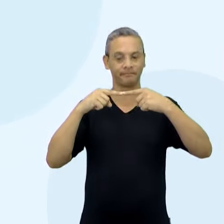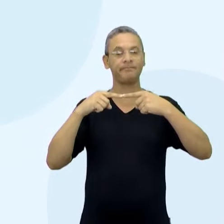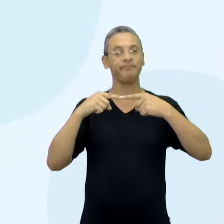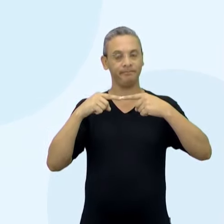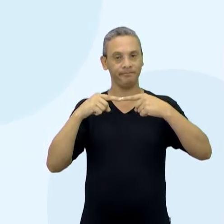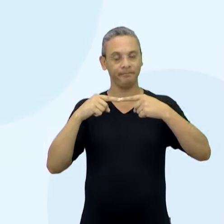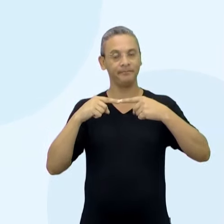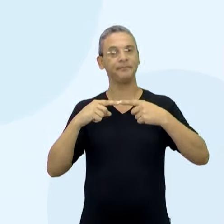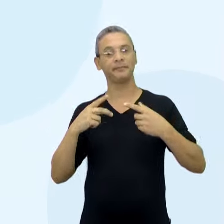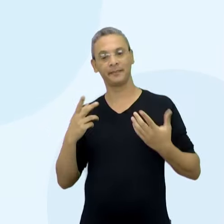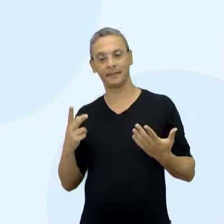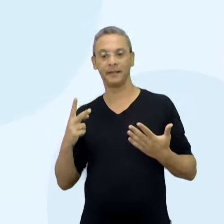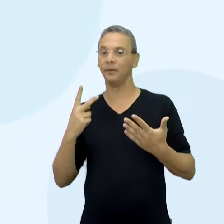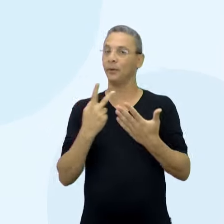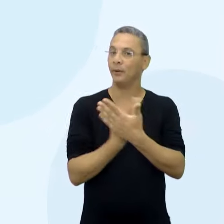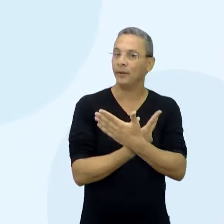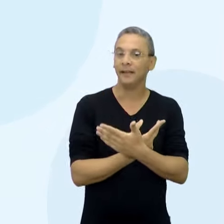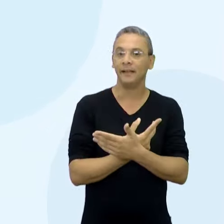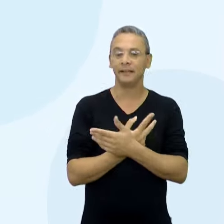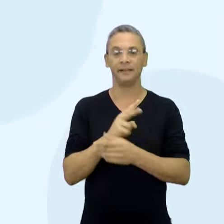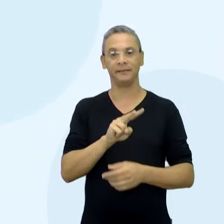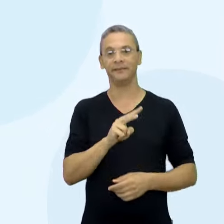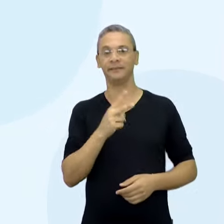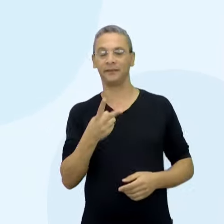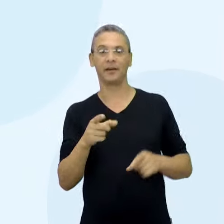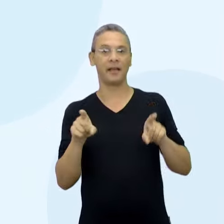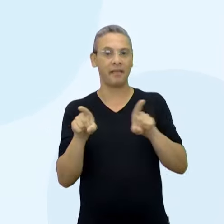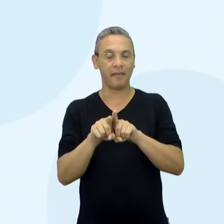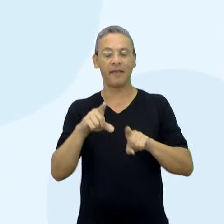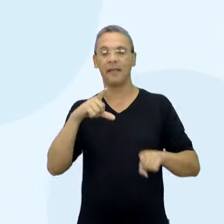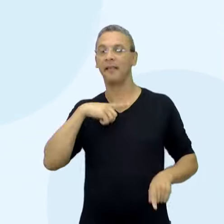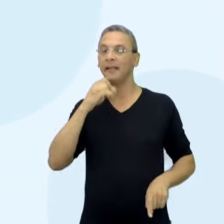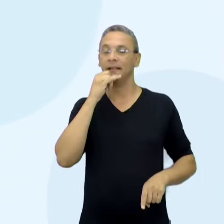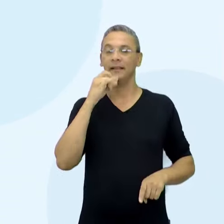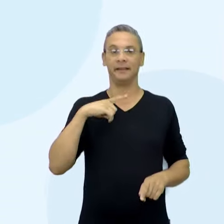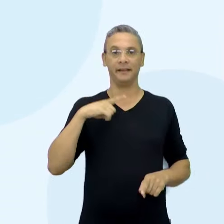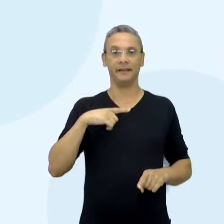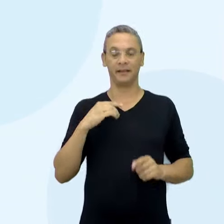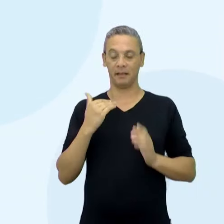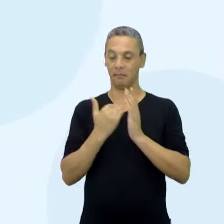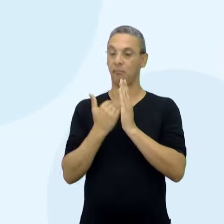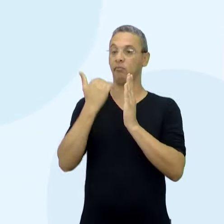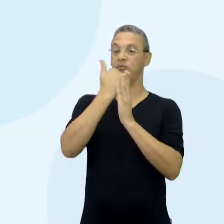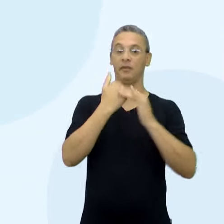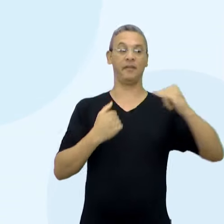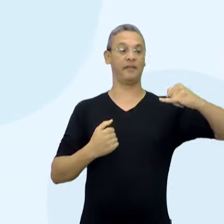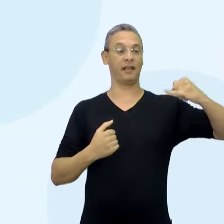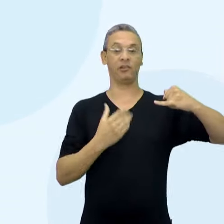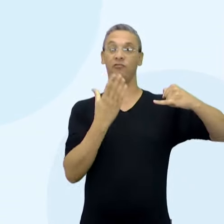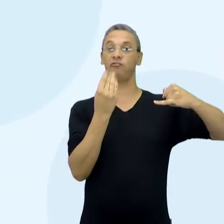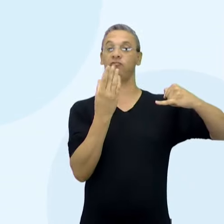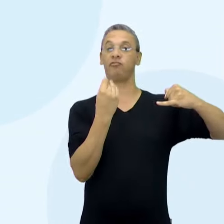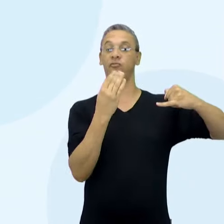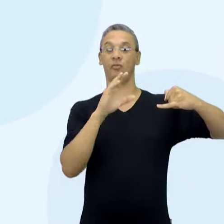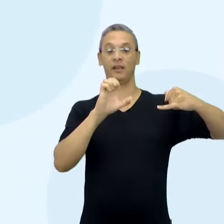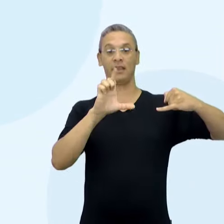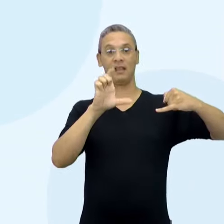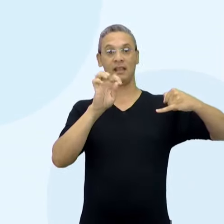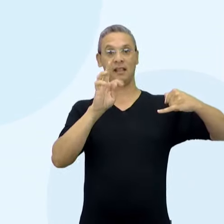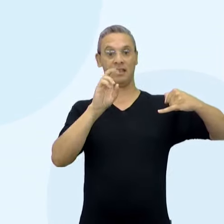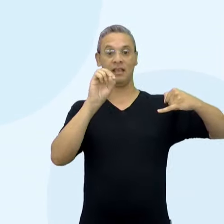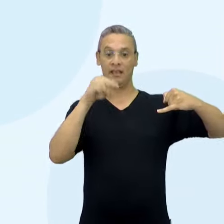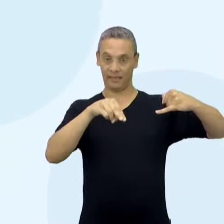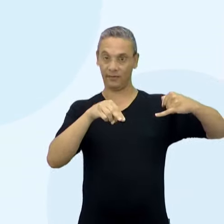condutor. No caso aqui, é uma convenção que, se aqui eu tenho excesso de elétrons, ó, os elétrons, então,